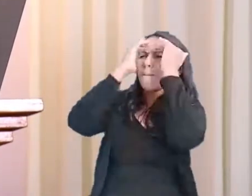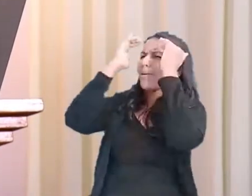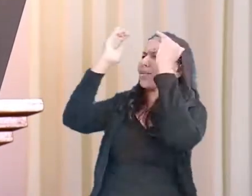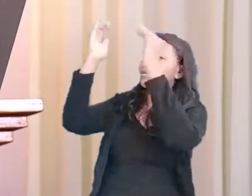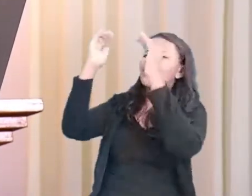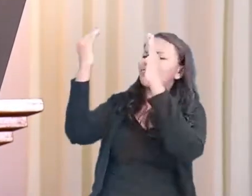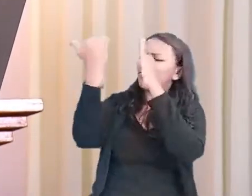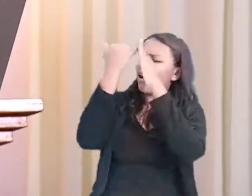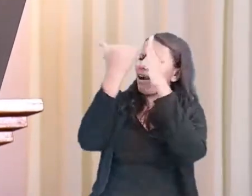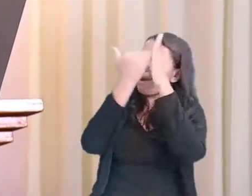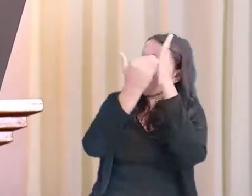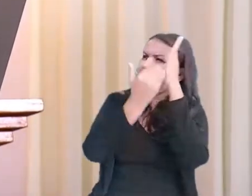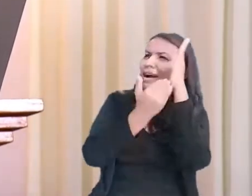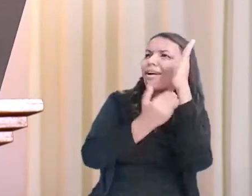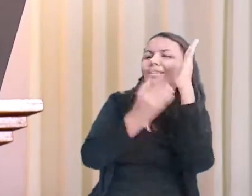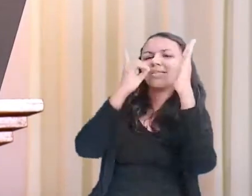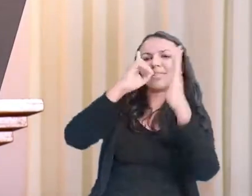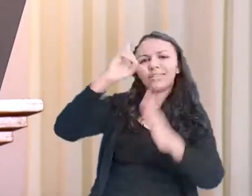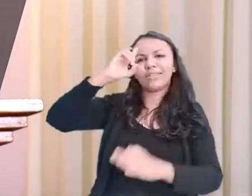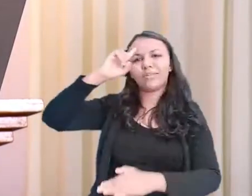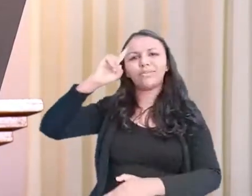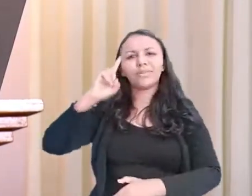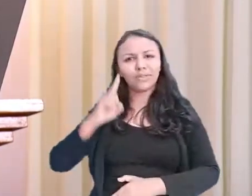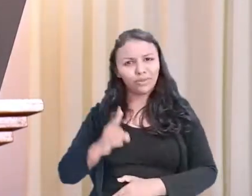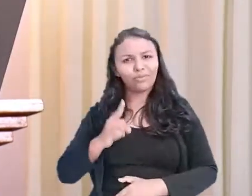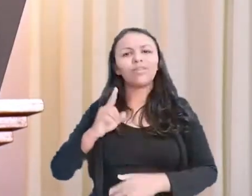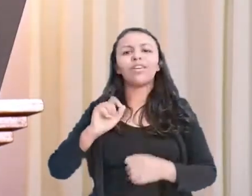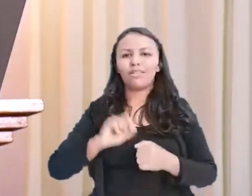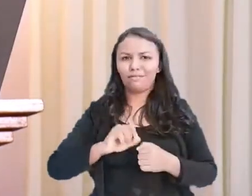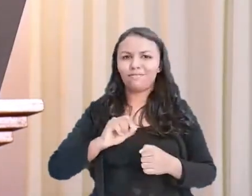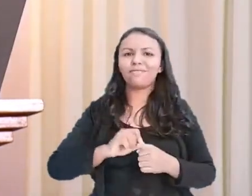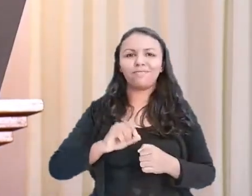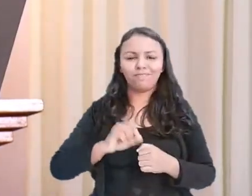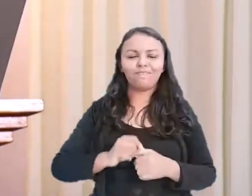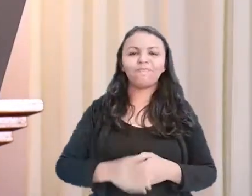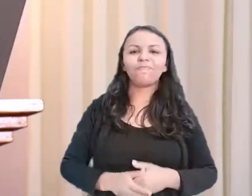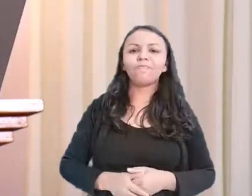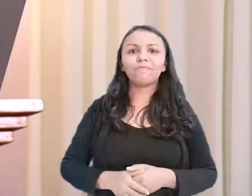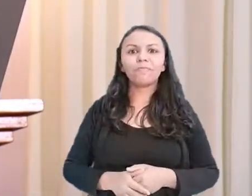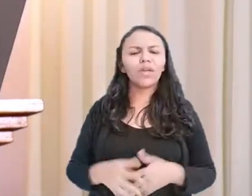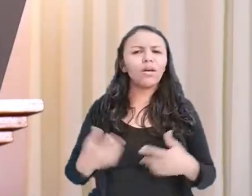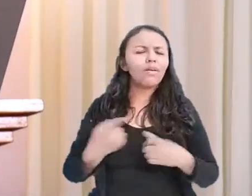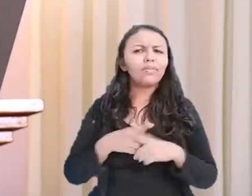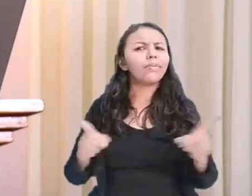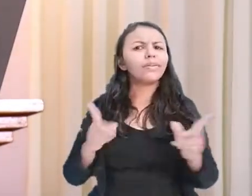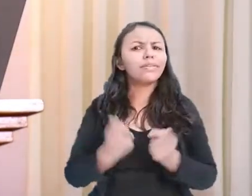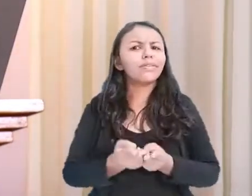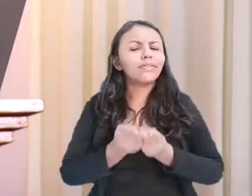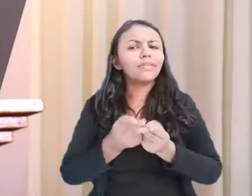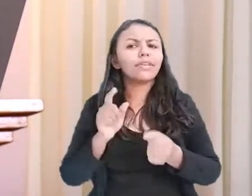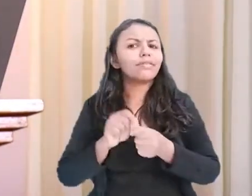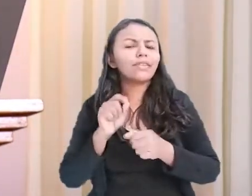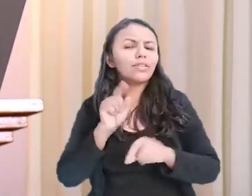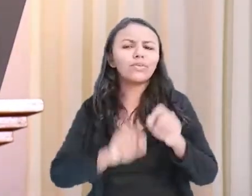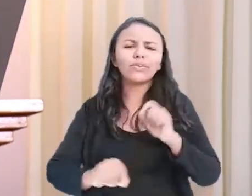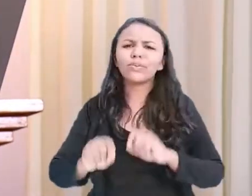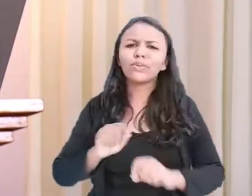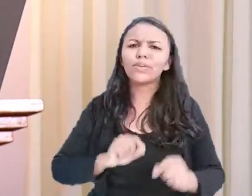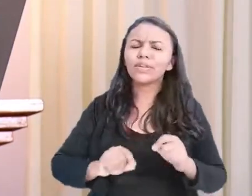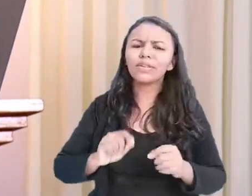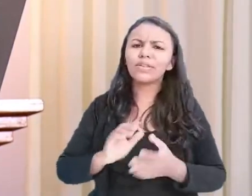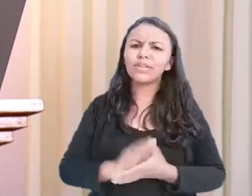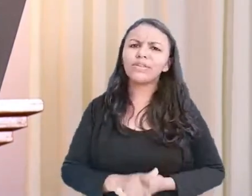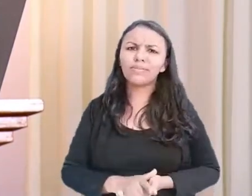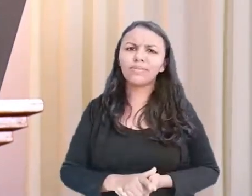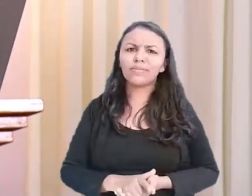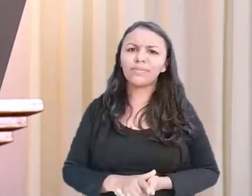lhes mandou, assim o fez. Bom, mas o que Noé fez? O que Noé fez de tal forma que a palavra